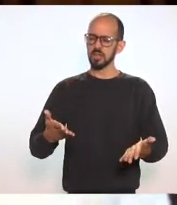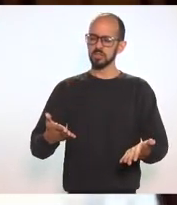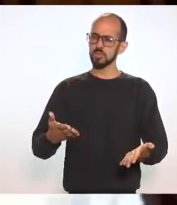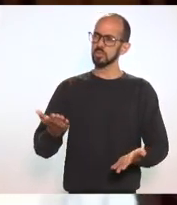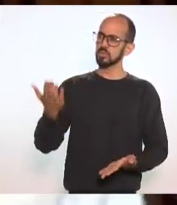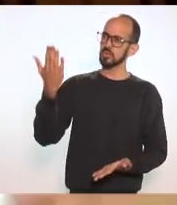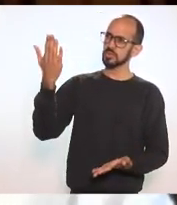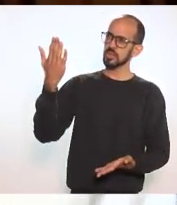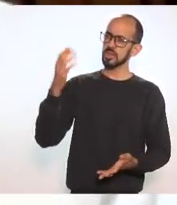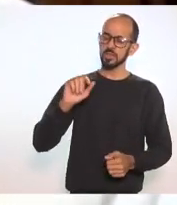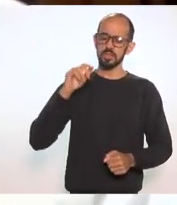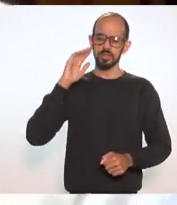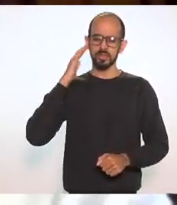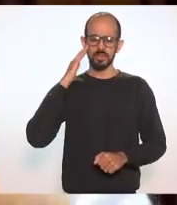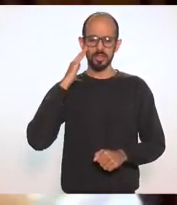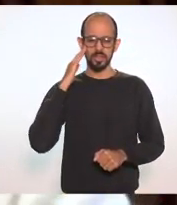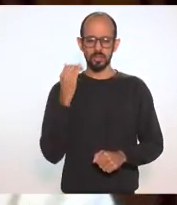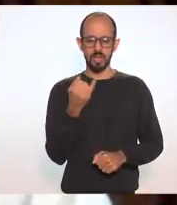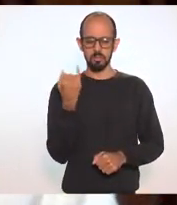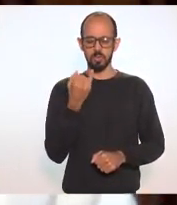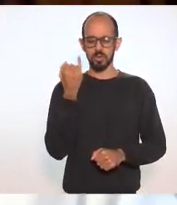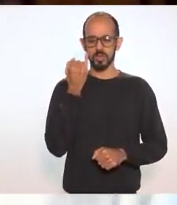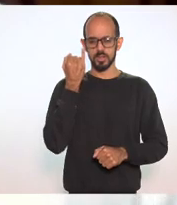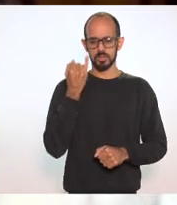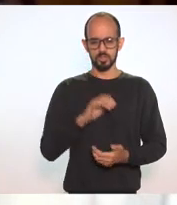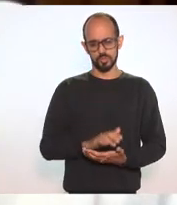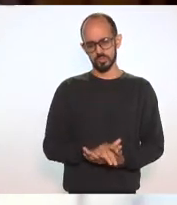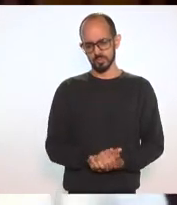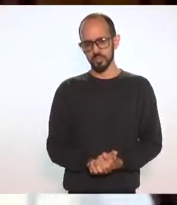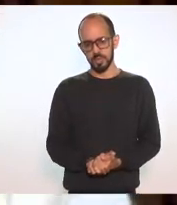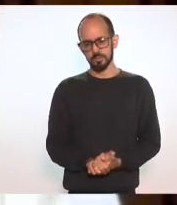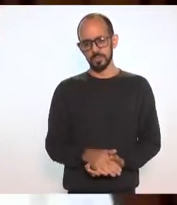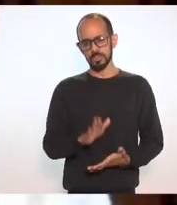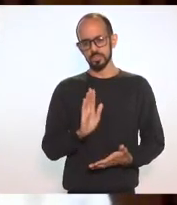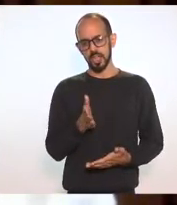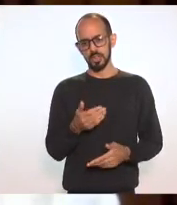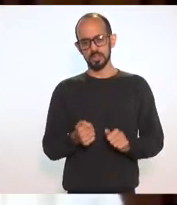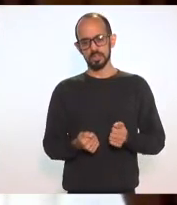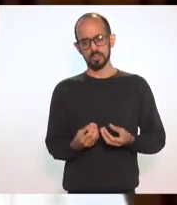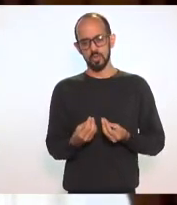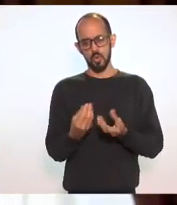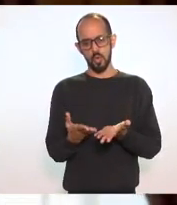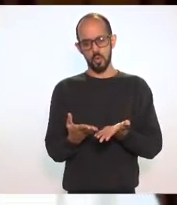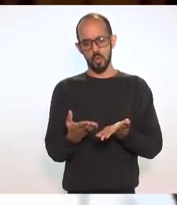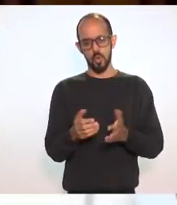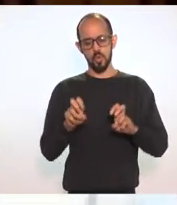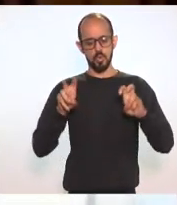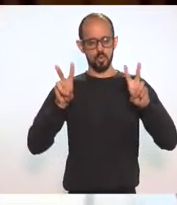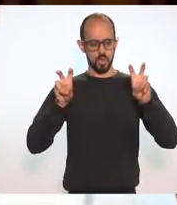entendendo a importância na prerrogativa de presidente, então, traz a pauta